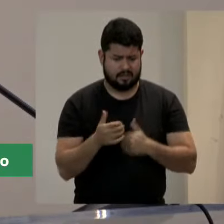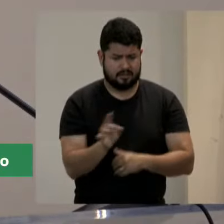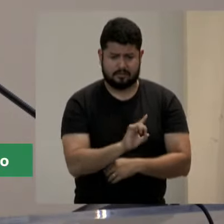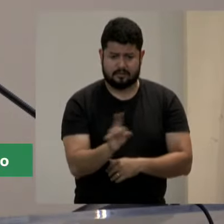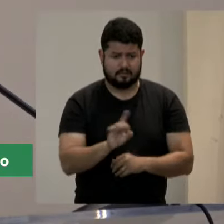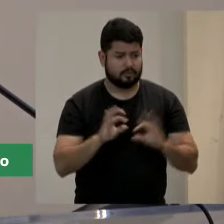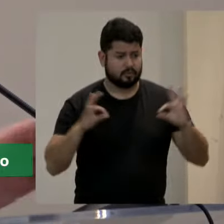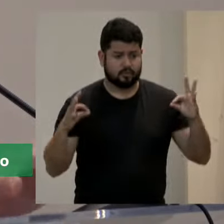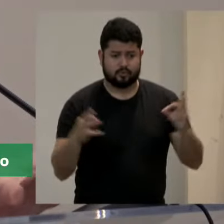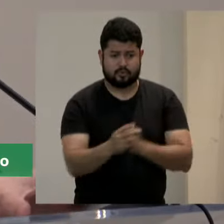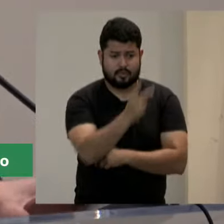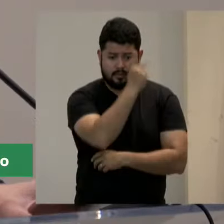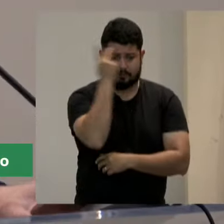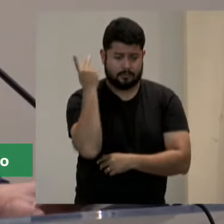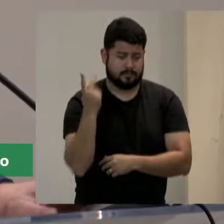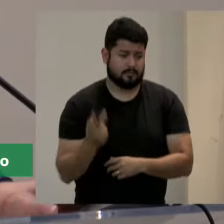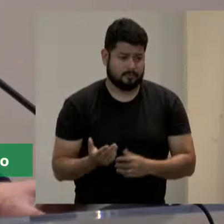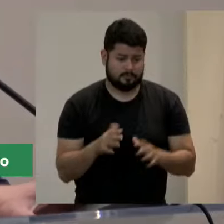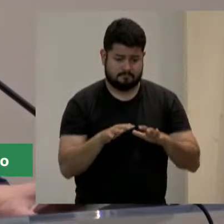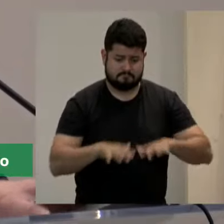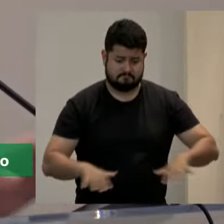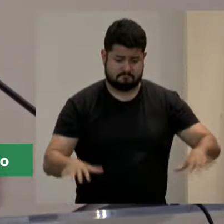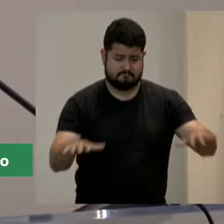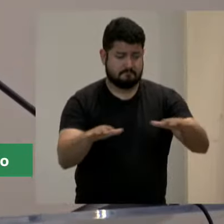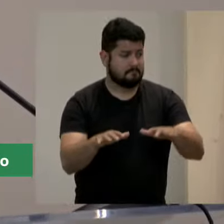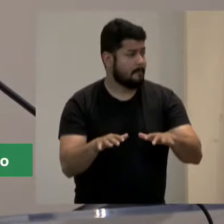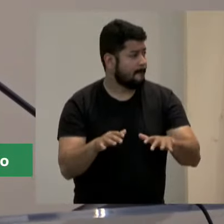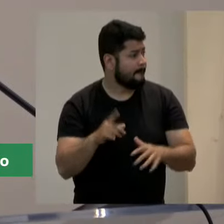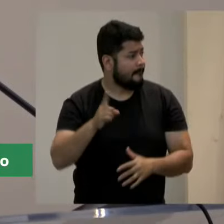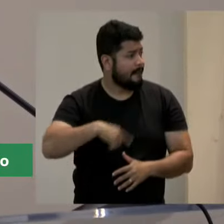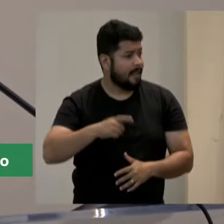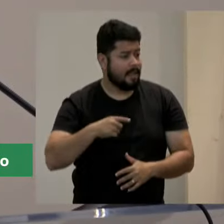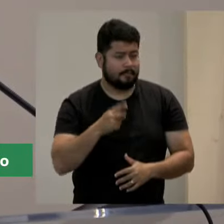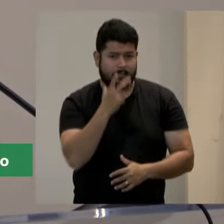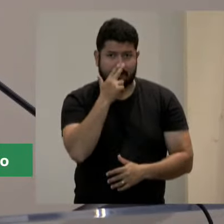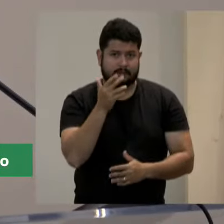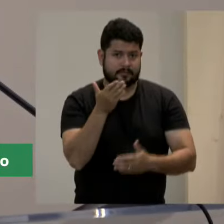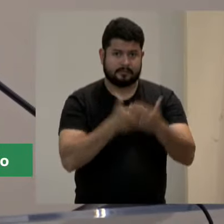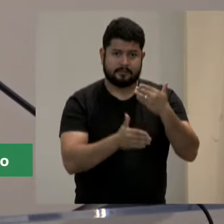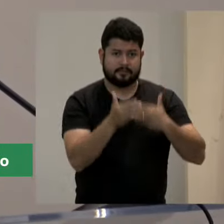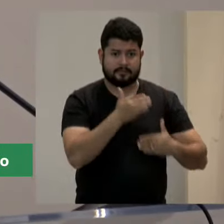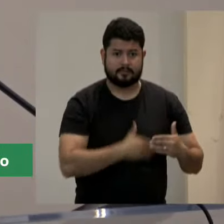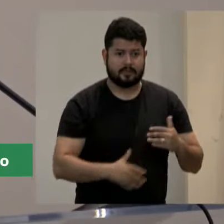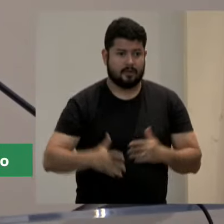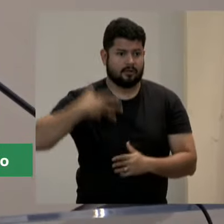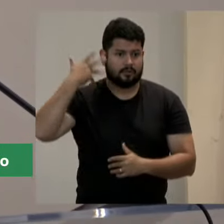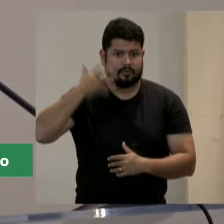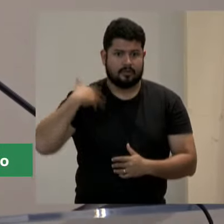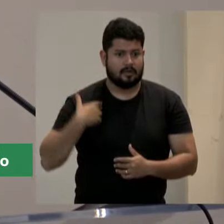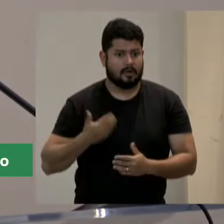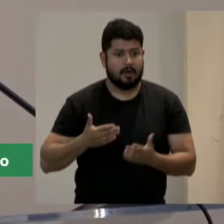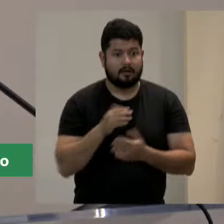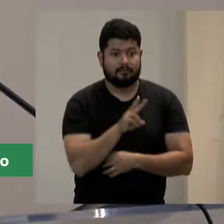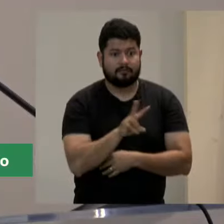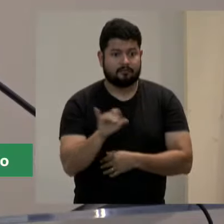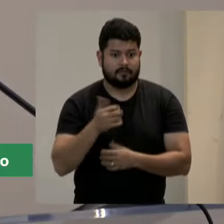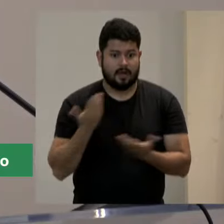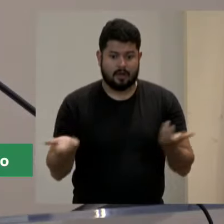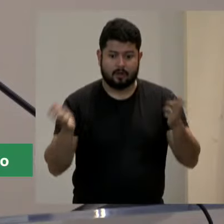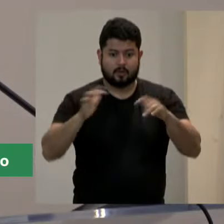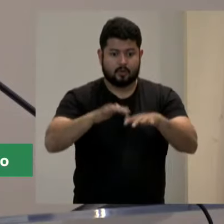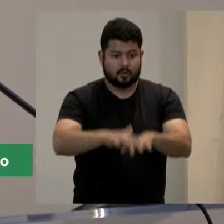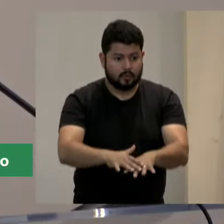todas as pessoas, porque penso que é um retrocesso, né, o discurso, vamos incluir as pessoas autistas. Não